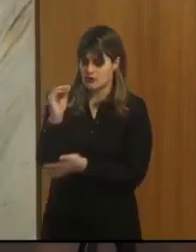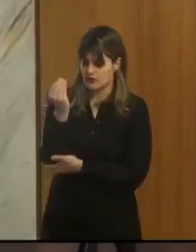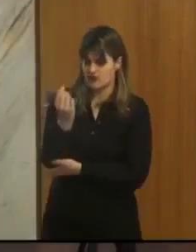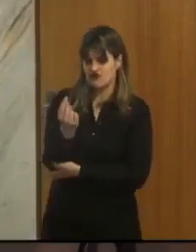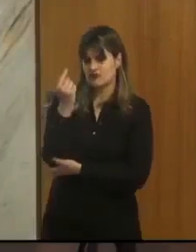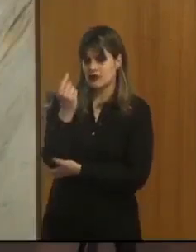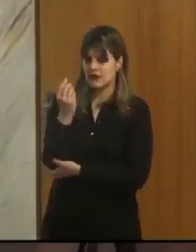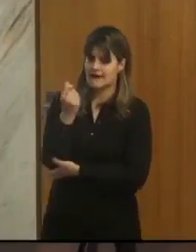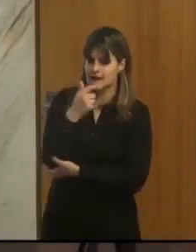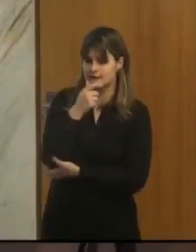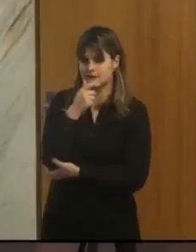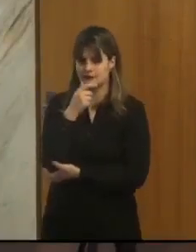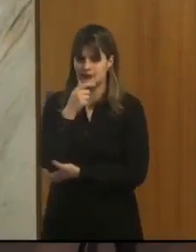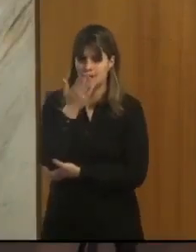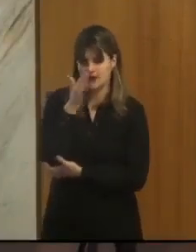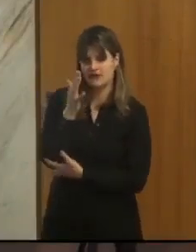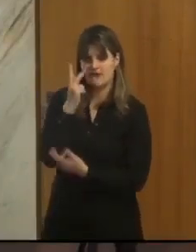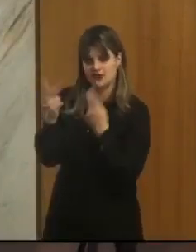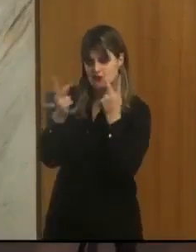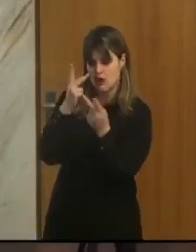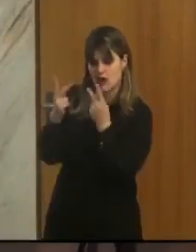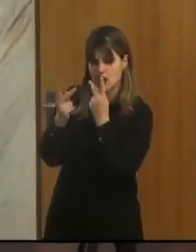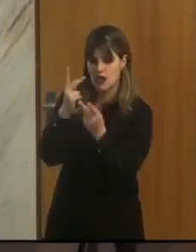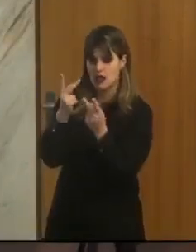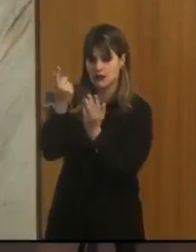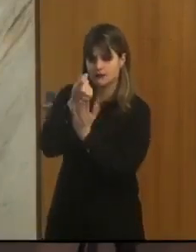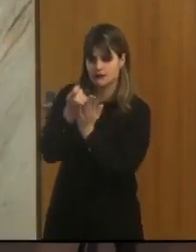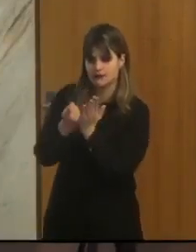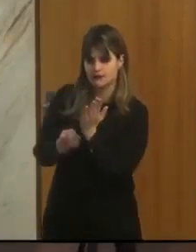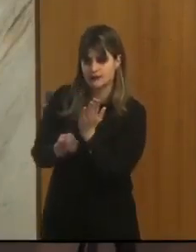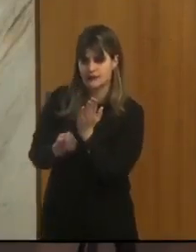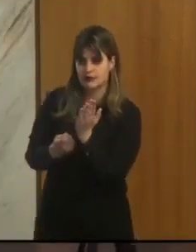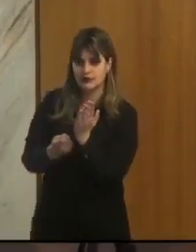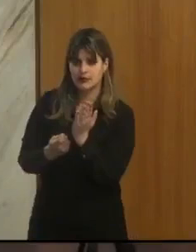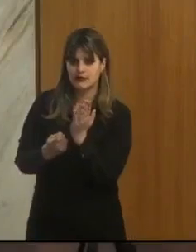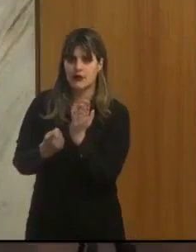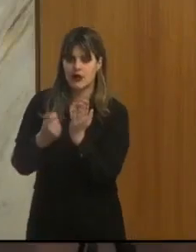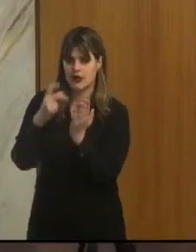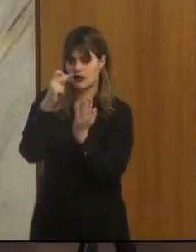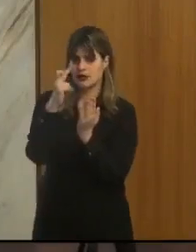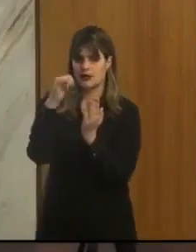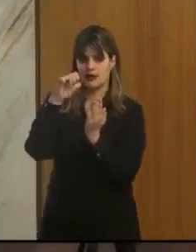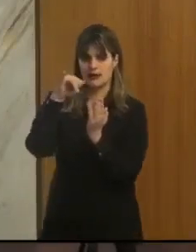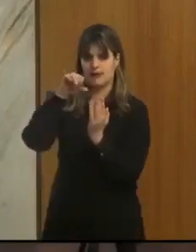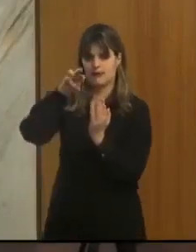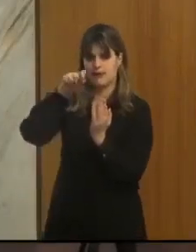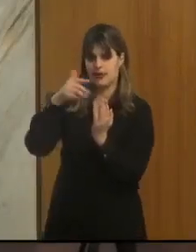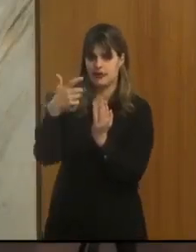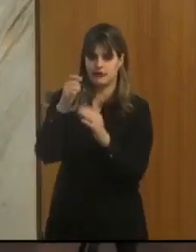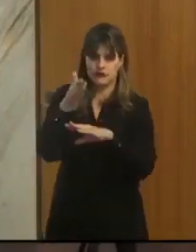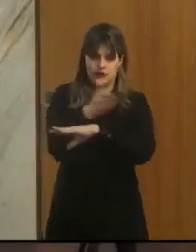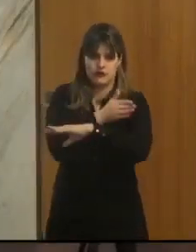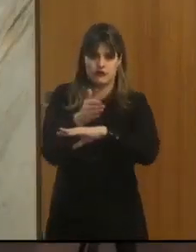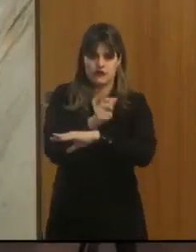dizem que há representações visuais desta marca em Siracusa, cidade de Arquimedes, no século